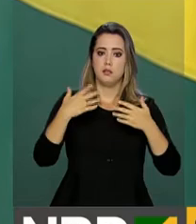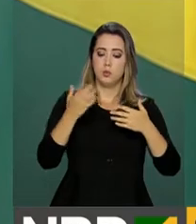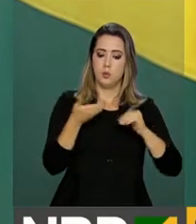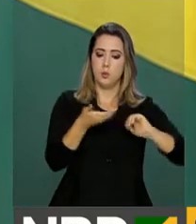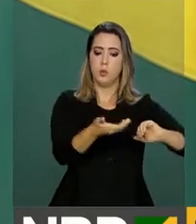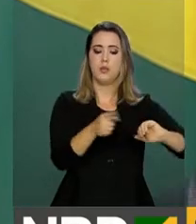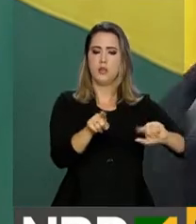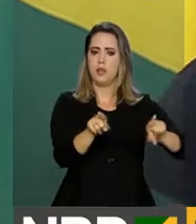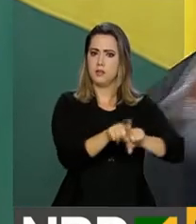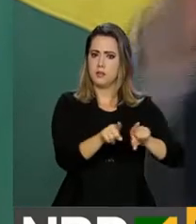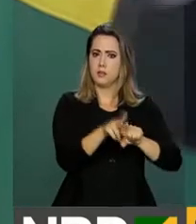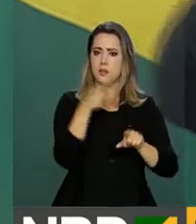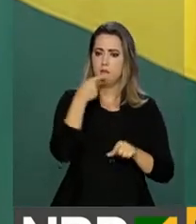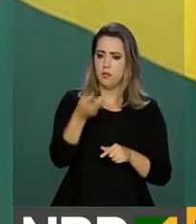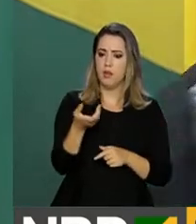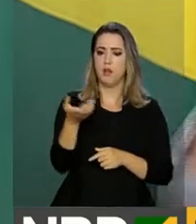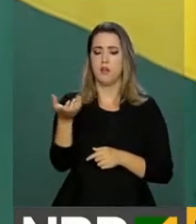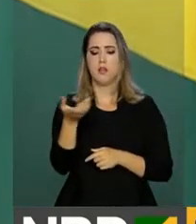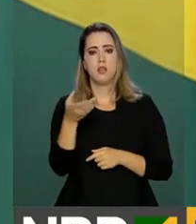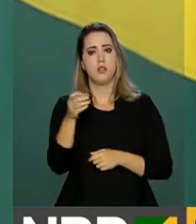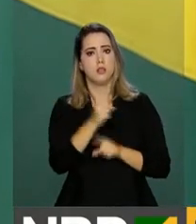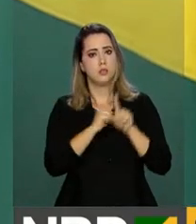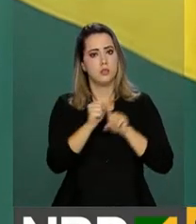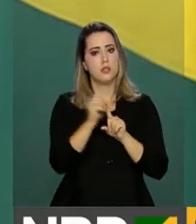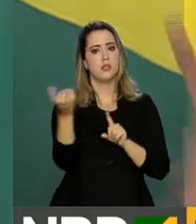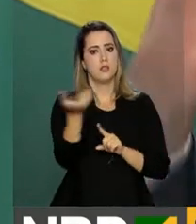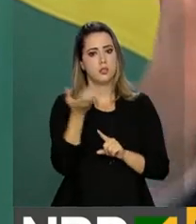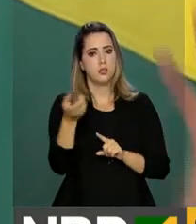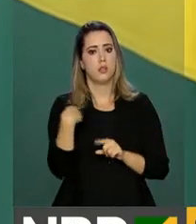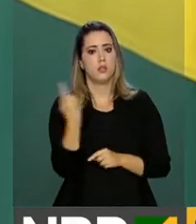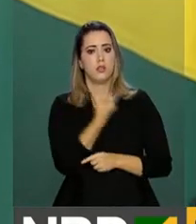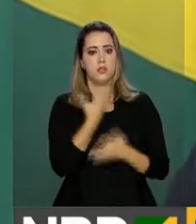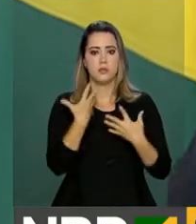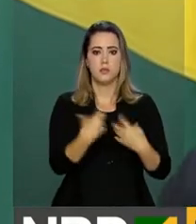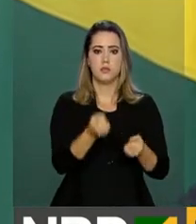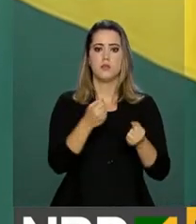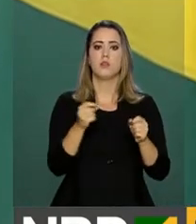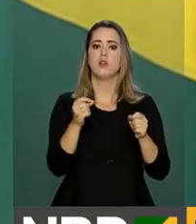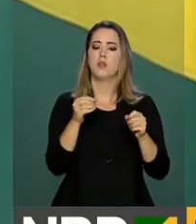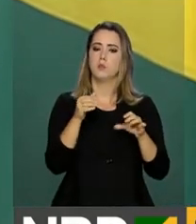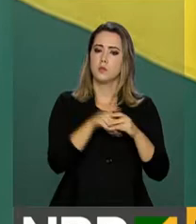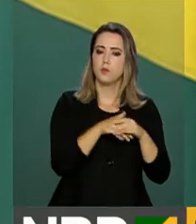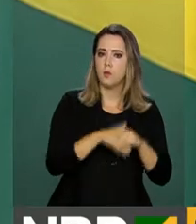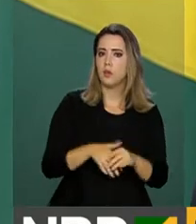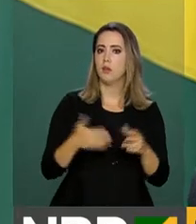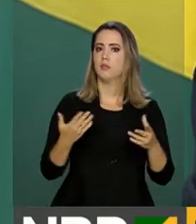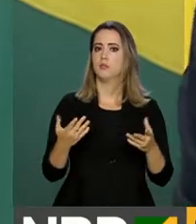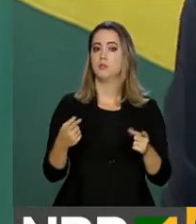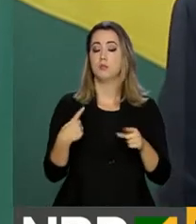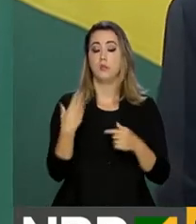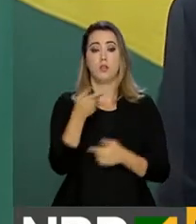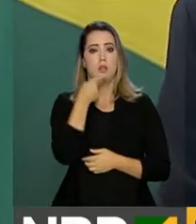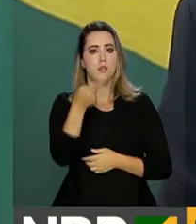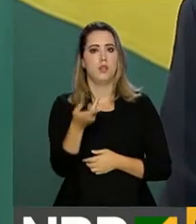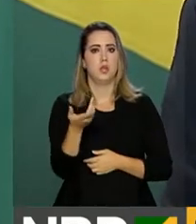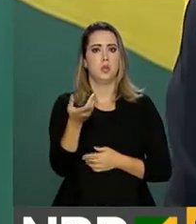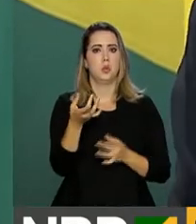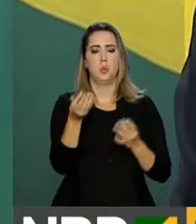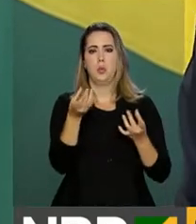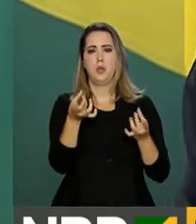voz da sociedade dos olhos sociedade quer nós vamos fazer não é tão isso eu quero é deixar claro que não é derrota